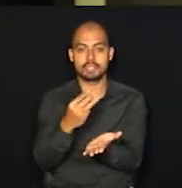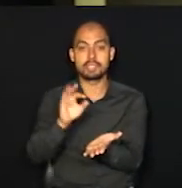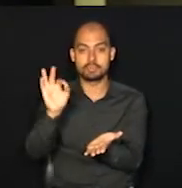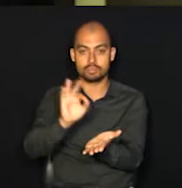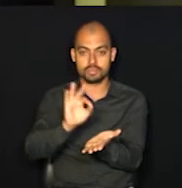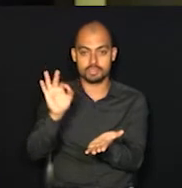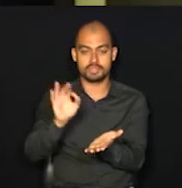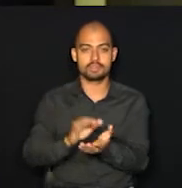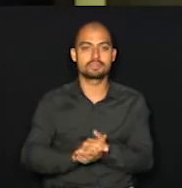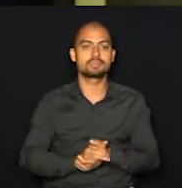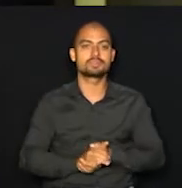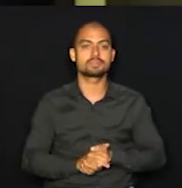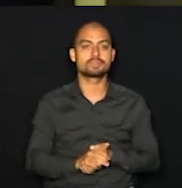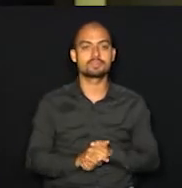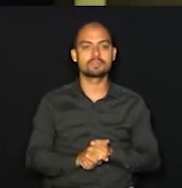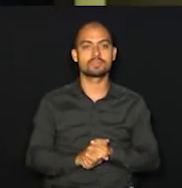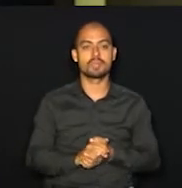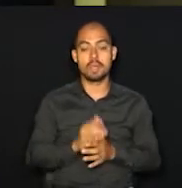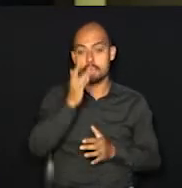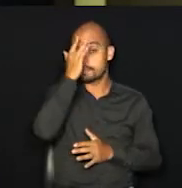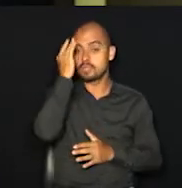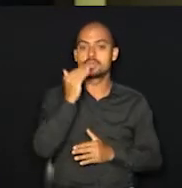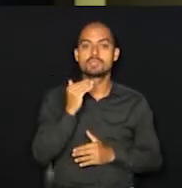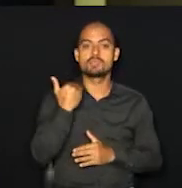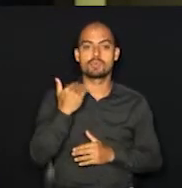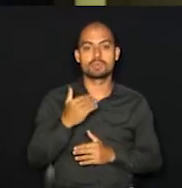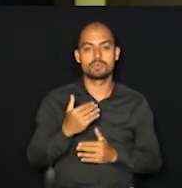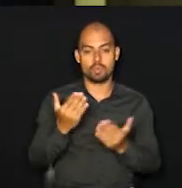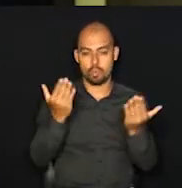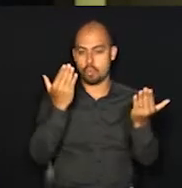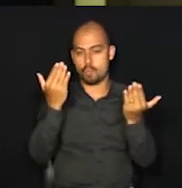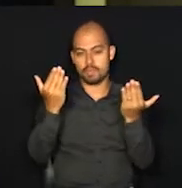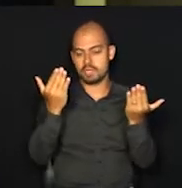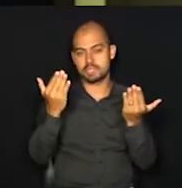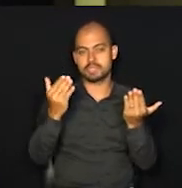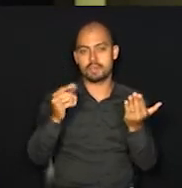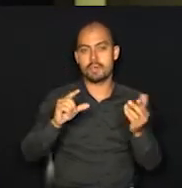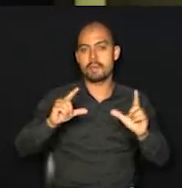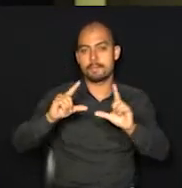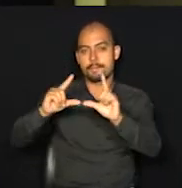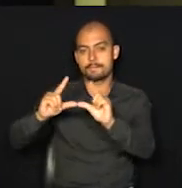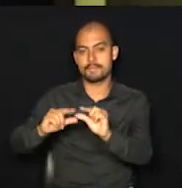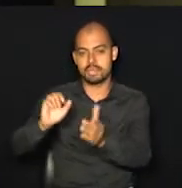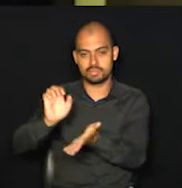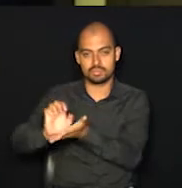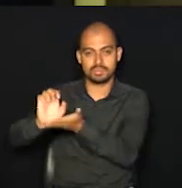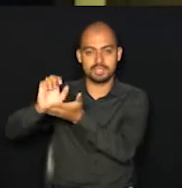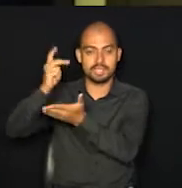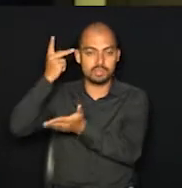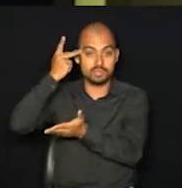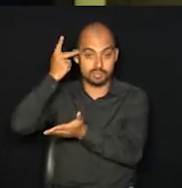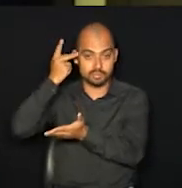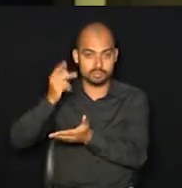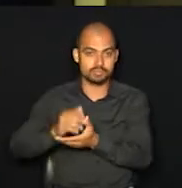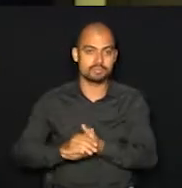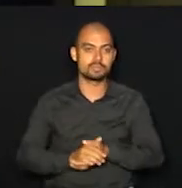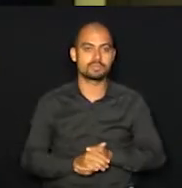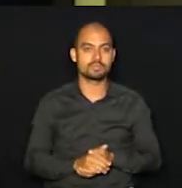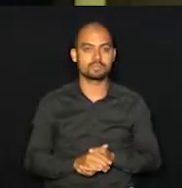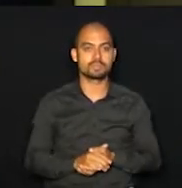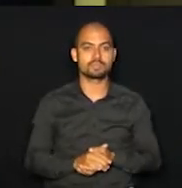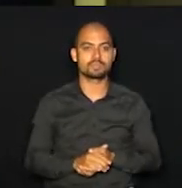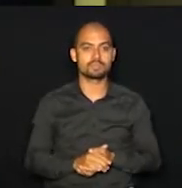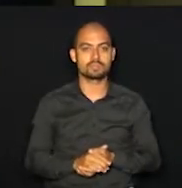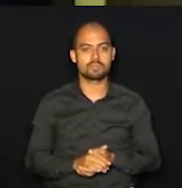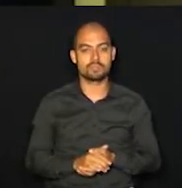de letalidade é inferior à da cidade de São Paulo e é inferior à média do estado de São Paulo, inclusive. E